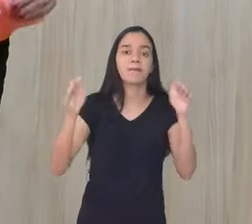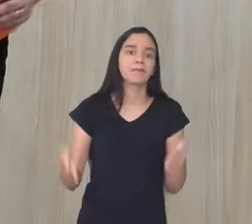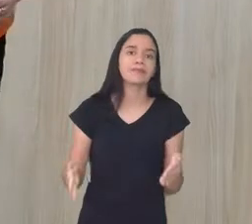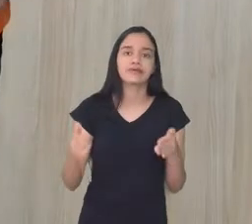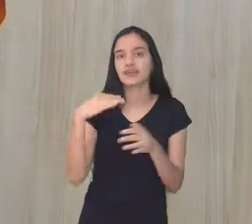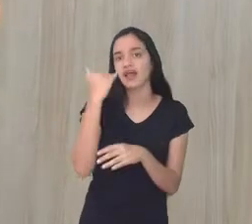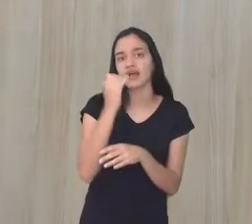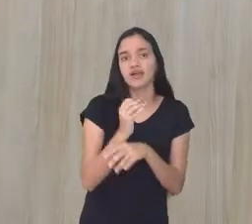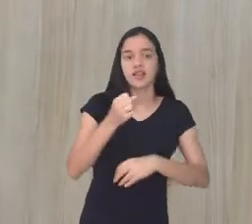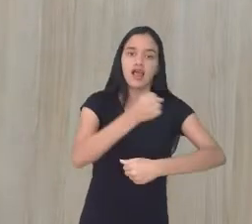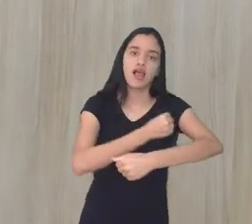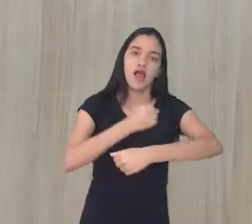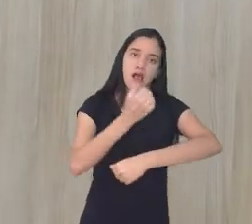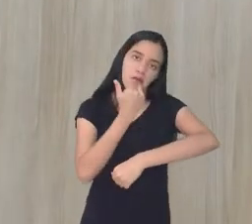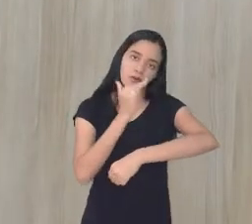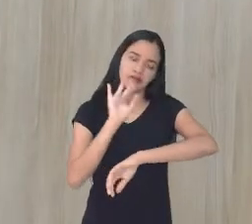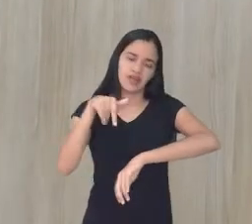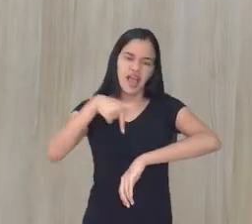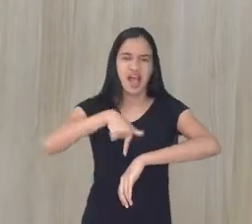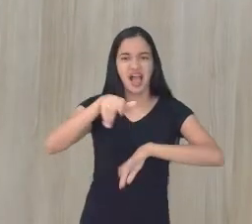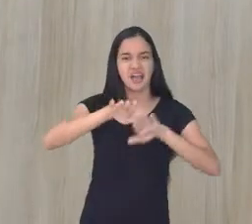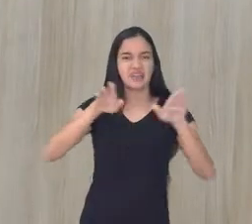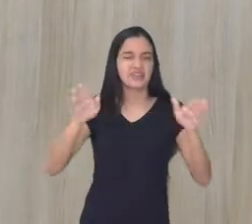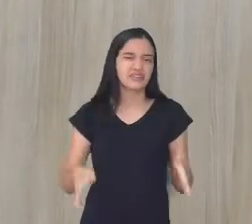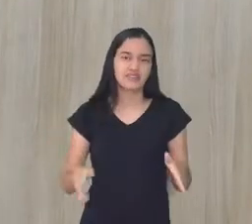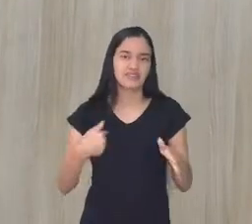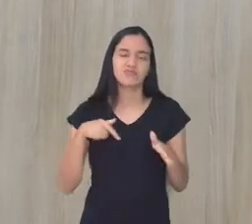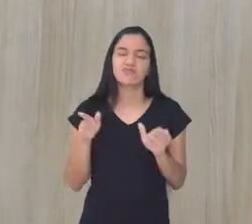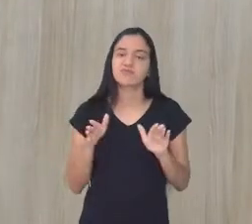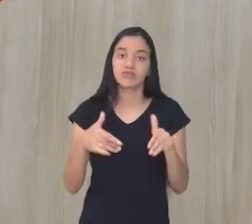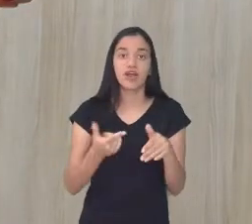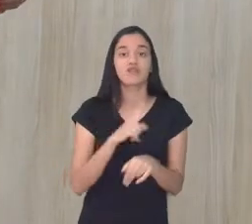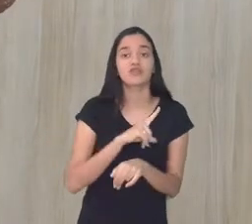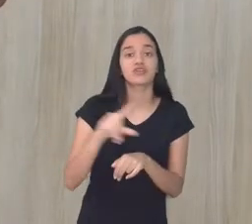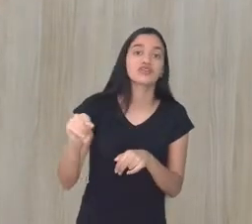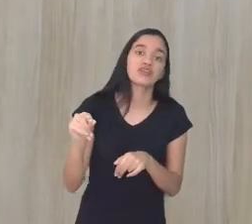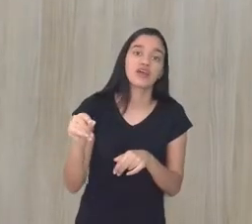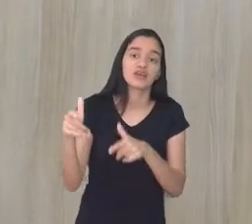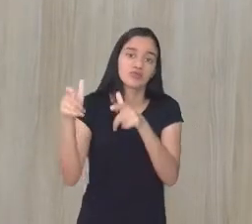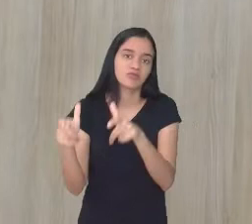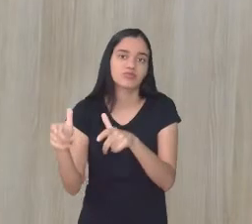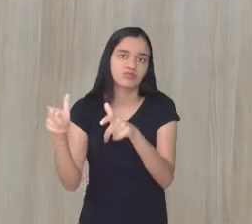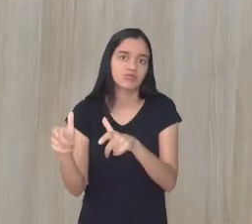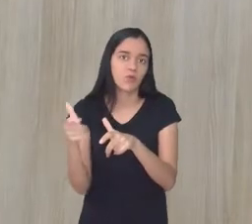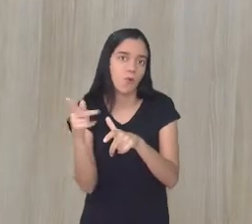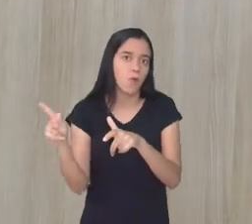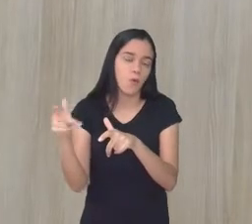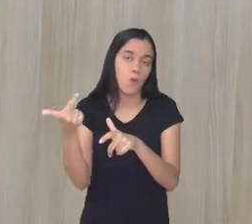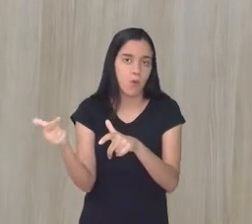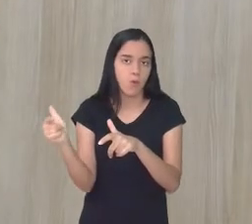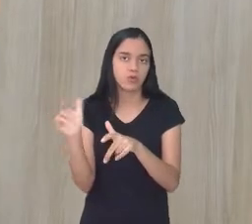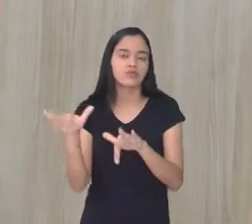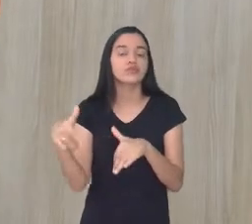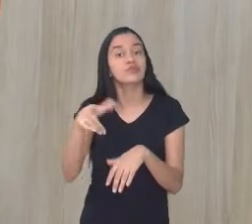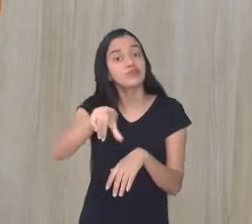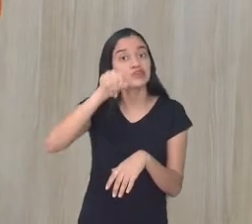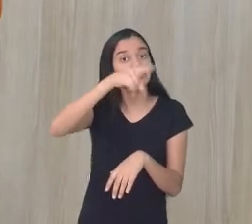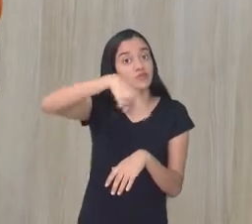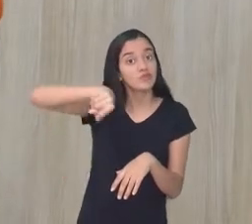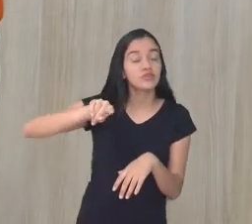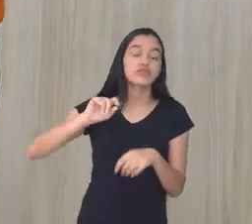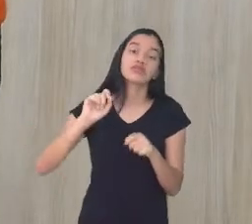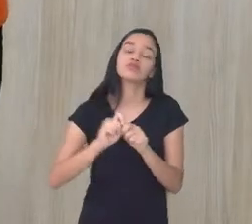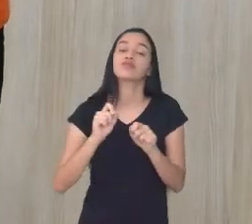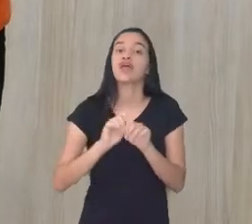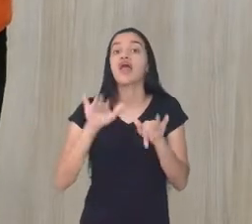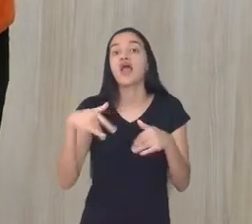ou lá na cozinha. E aí diz, aqui não dá não tem como eu me concentrar, eu vou sair para outro local. Então, essa escolha que vocês estão fazendo